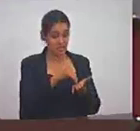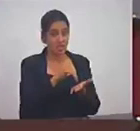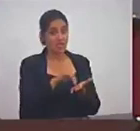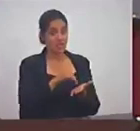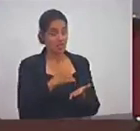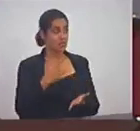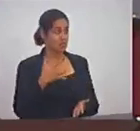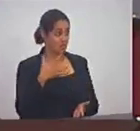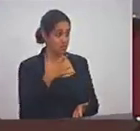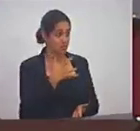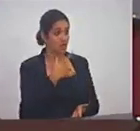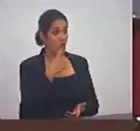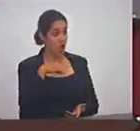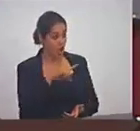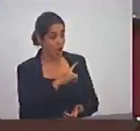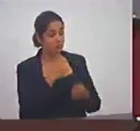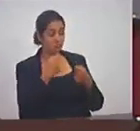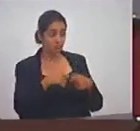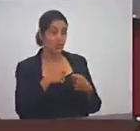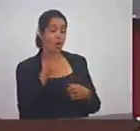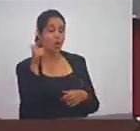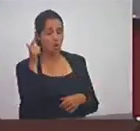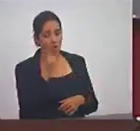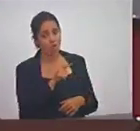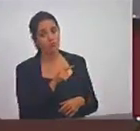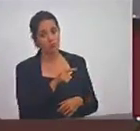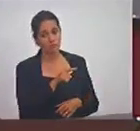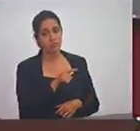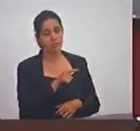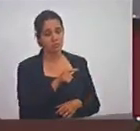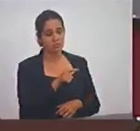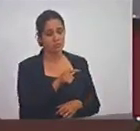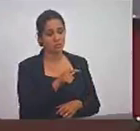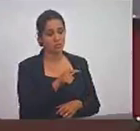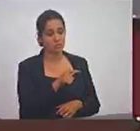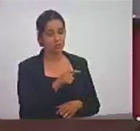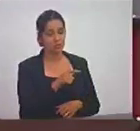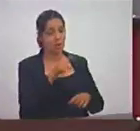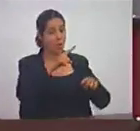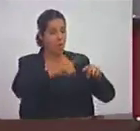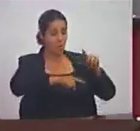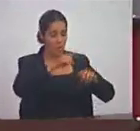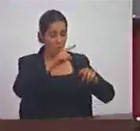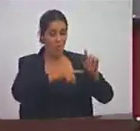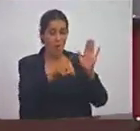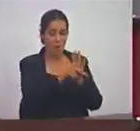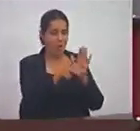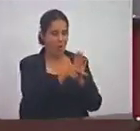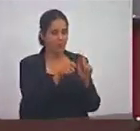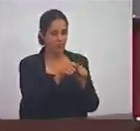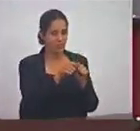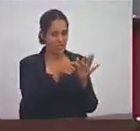gente possa conseguir um aparelho de raio-x e ultrassom lá para o postinho do Colinas, que